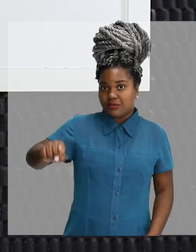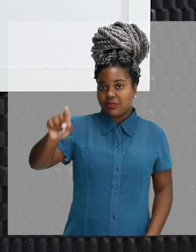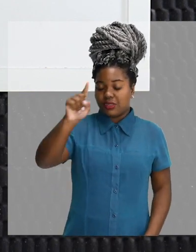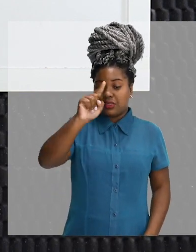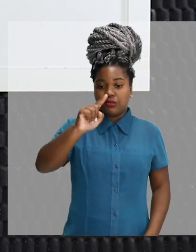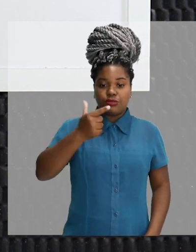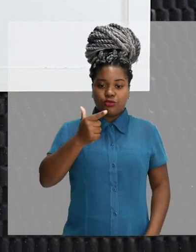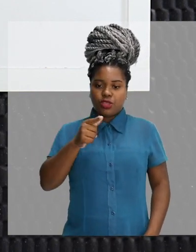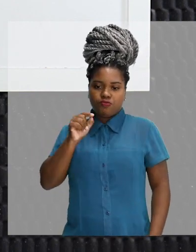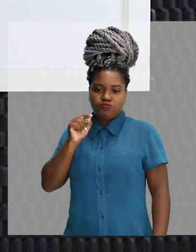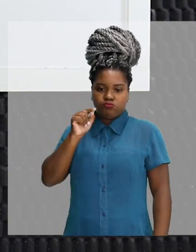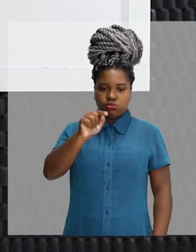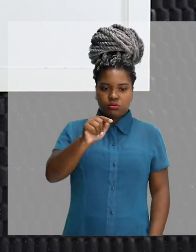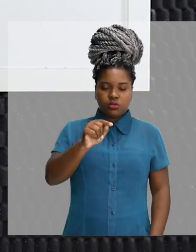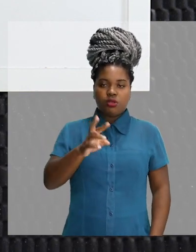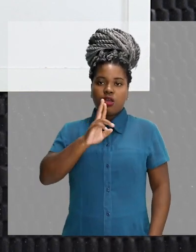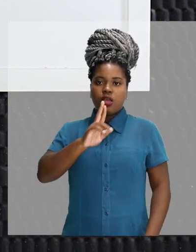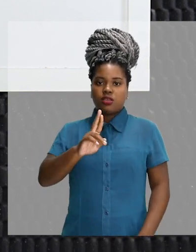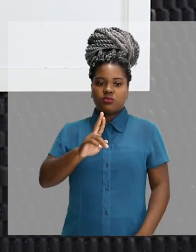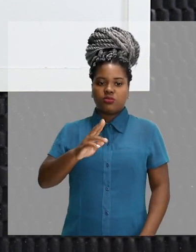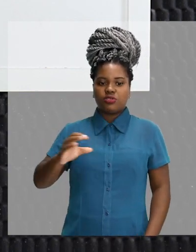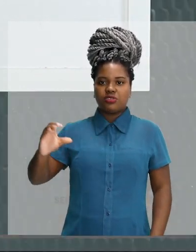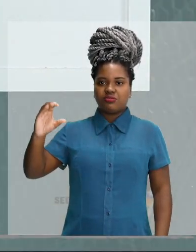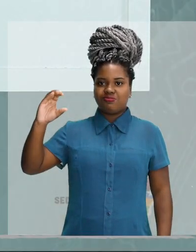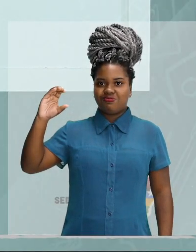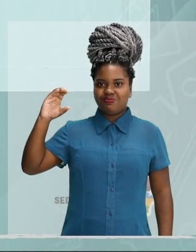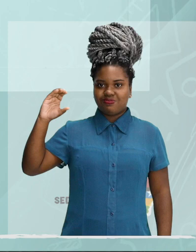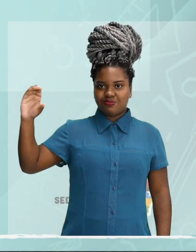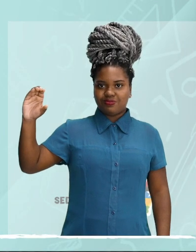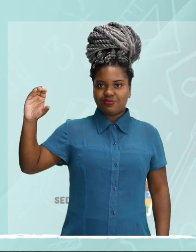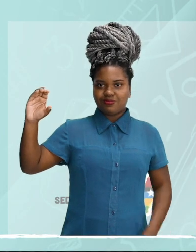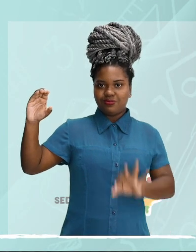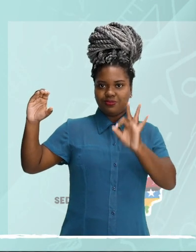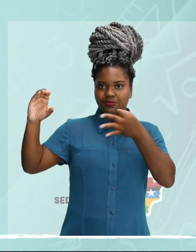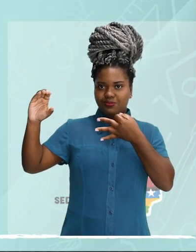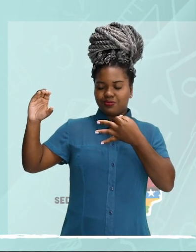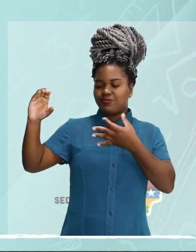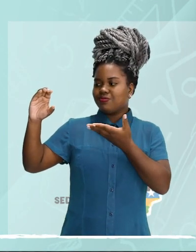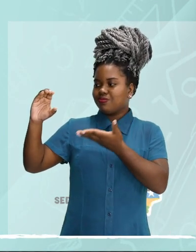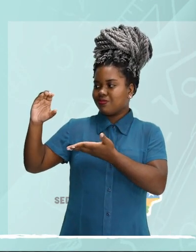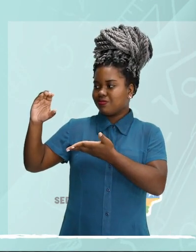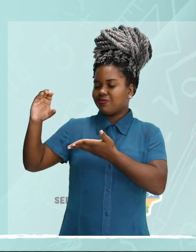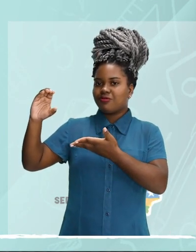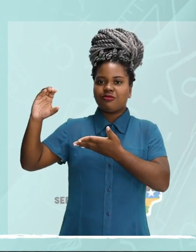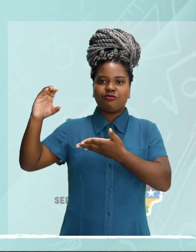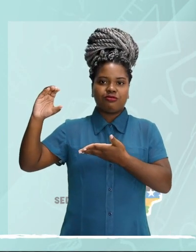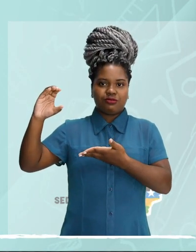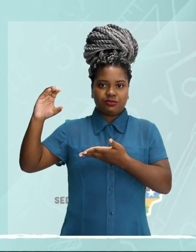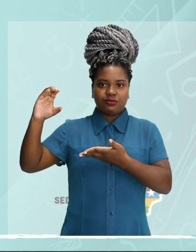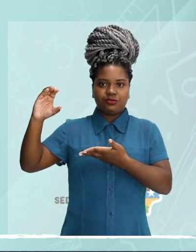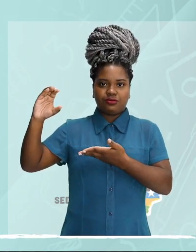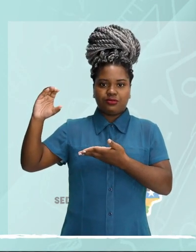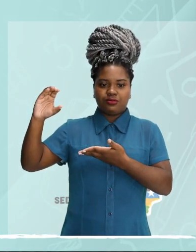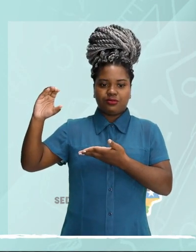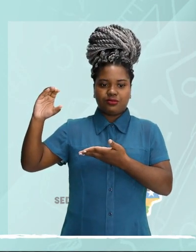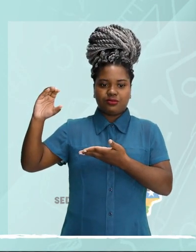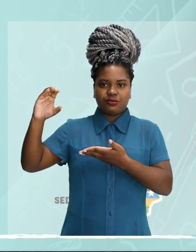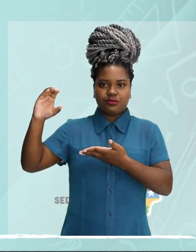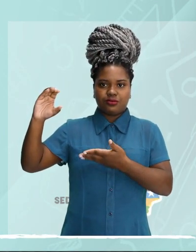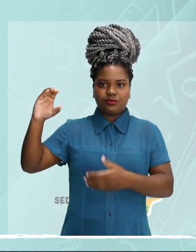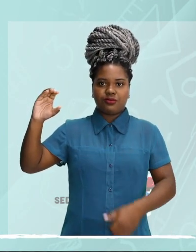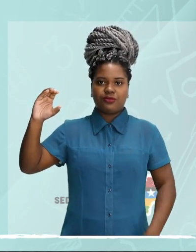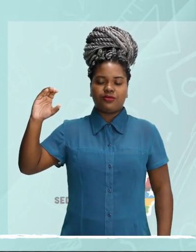para o centro. Então, a resposta só pode ser a letra C. Ele é constante somente em